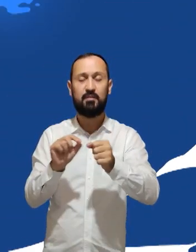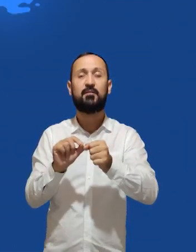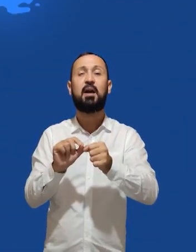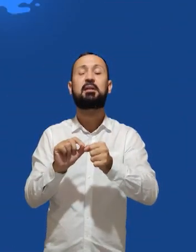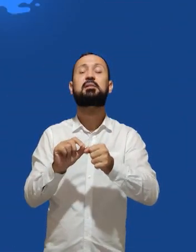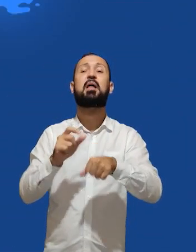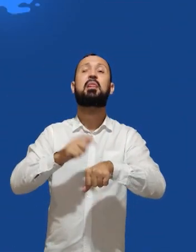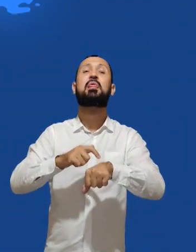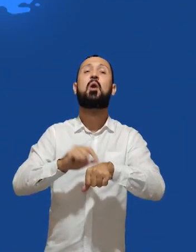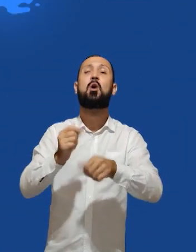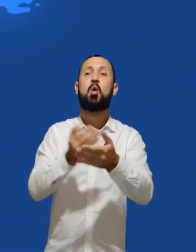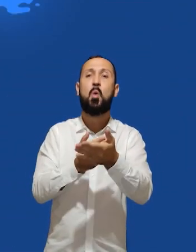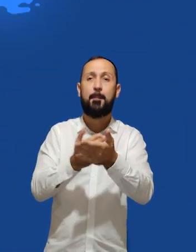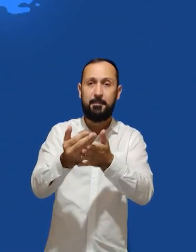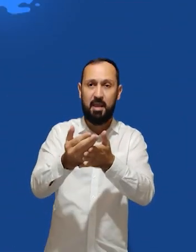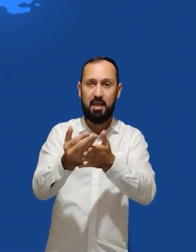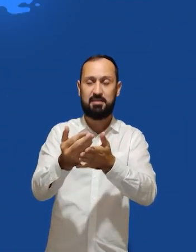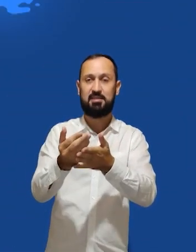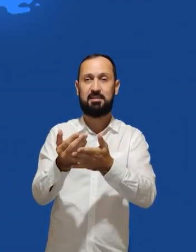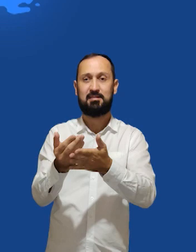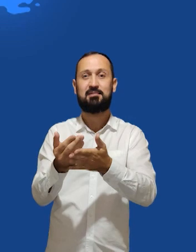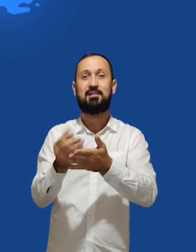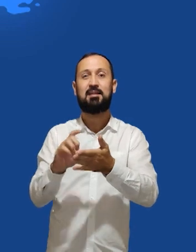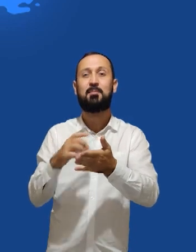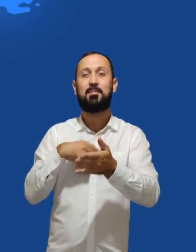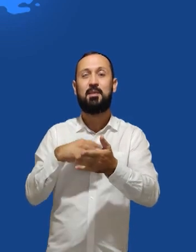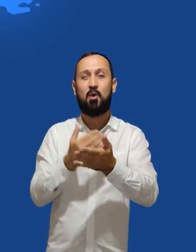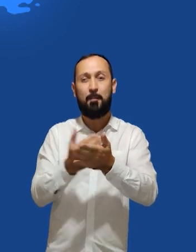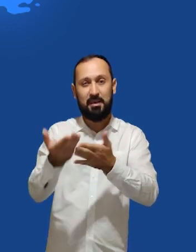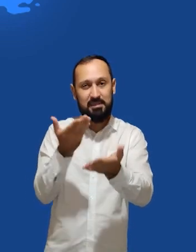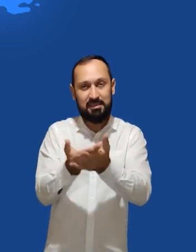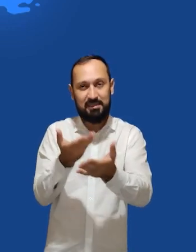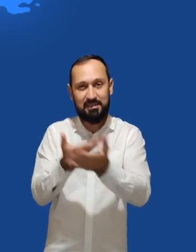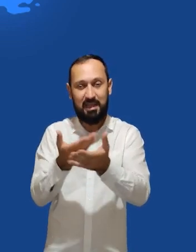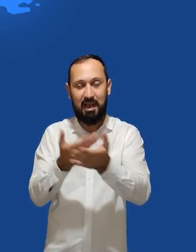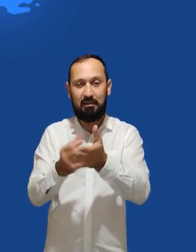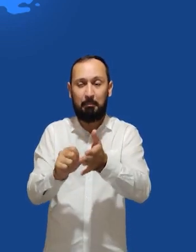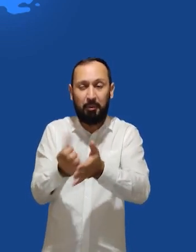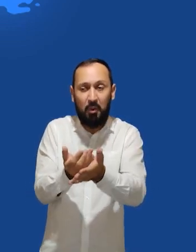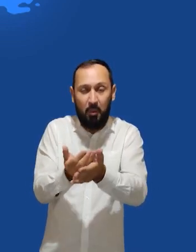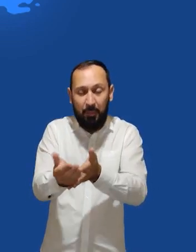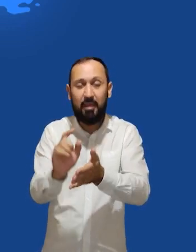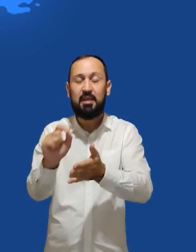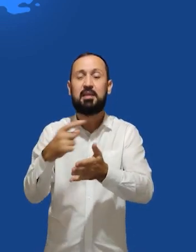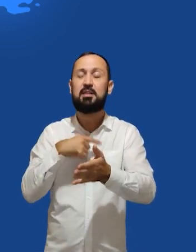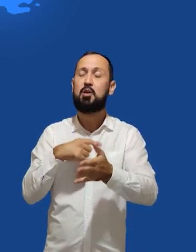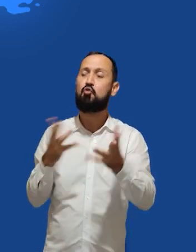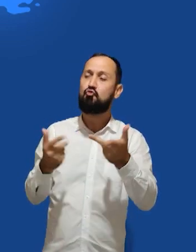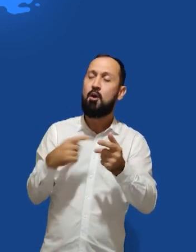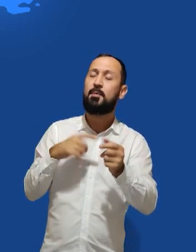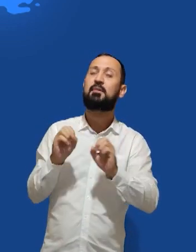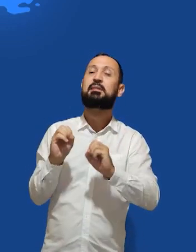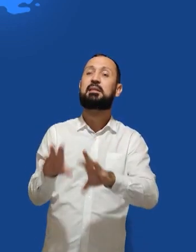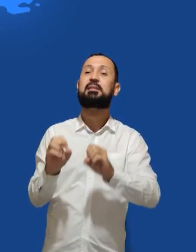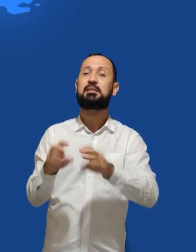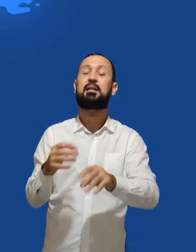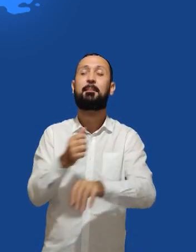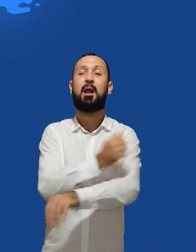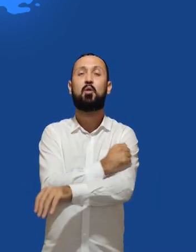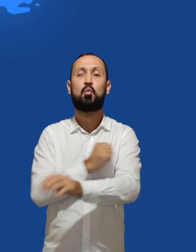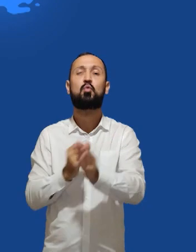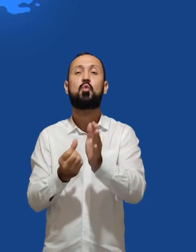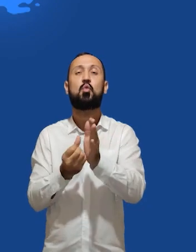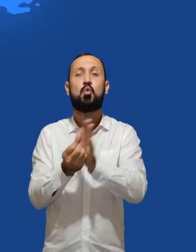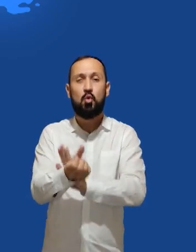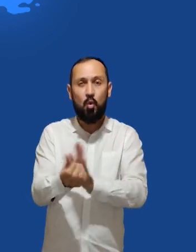os workshops que a gente faz início do ano com os calouros, né? Então cada aluno que tem alguma habilidade ensina, né?